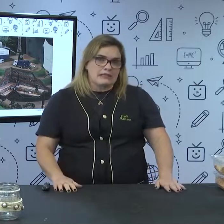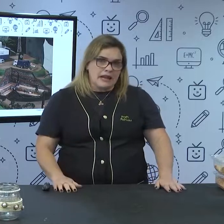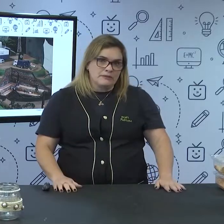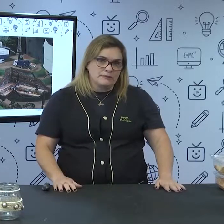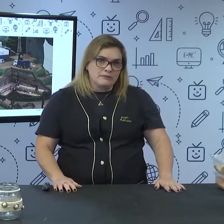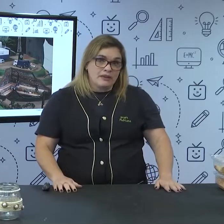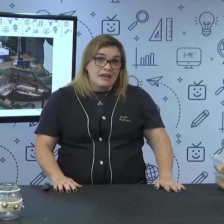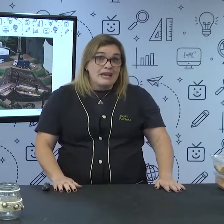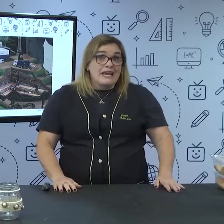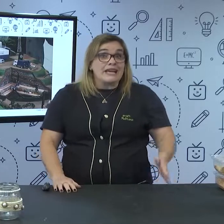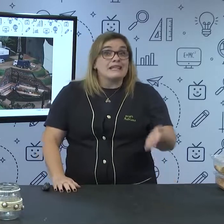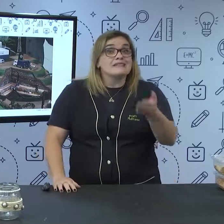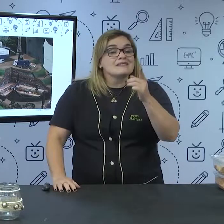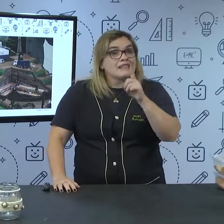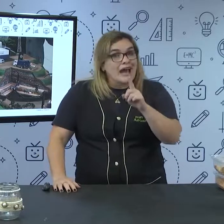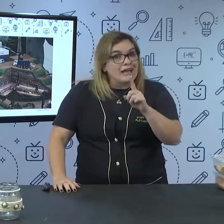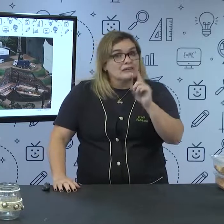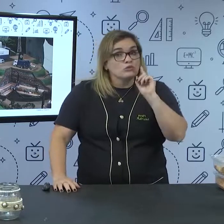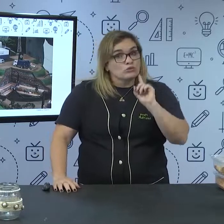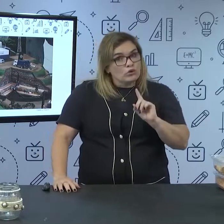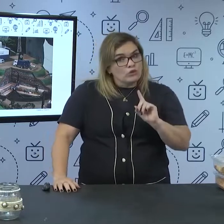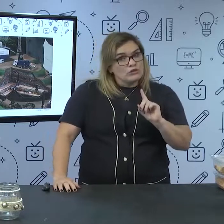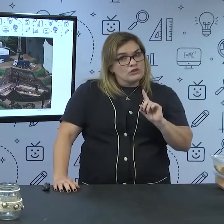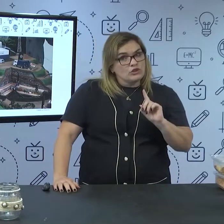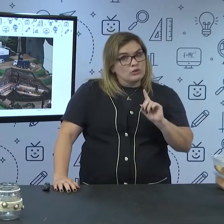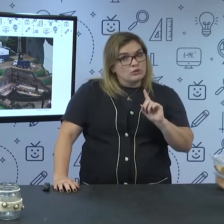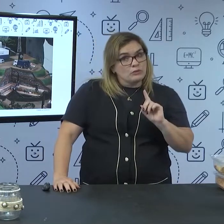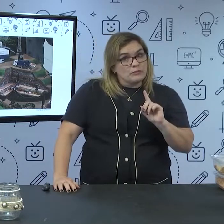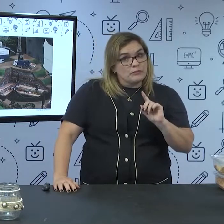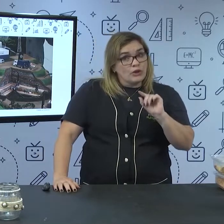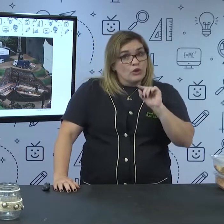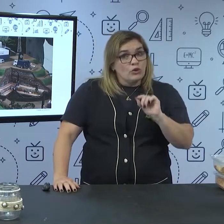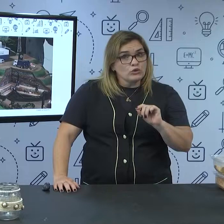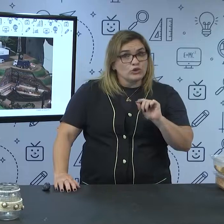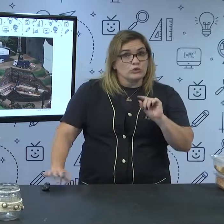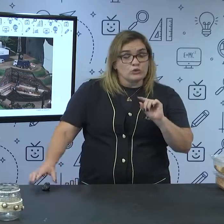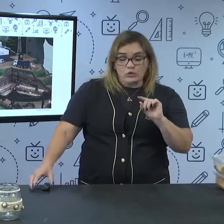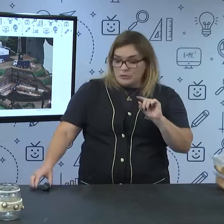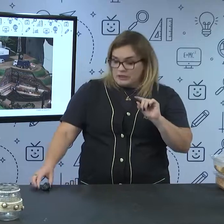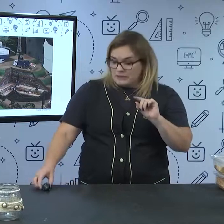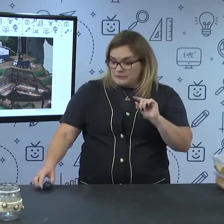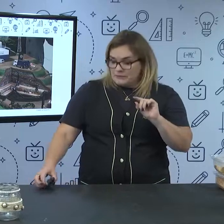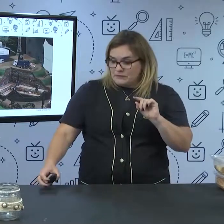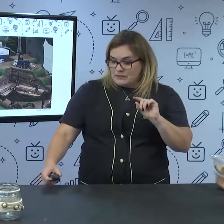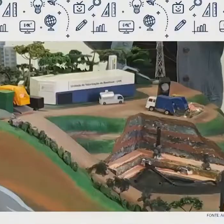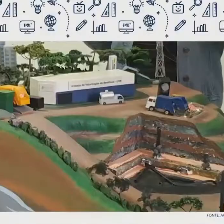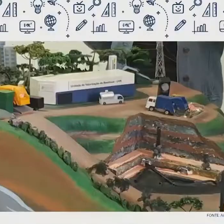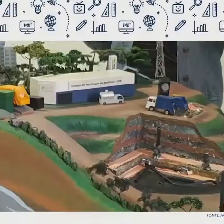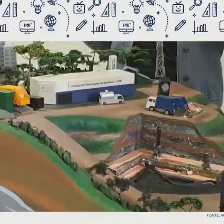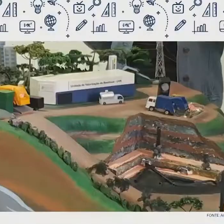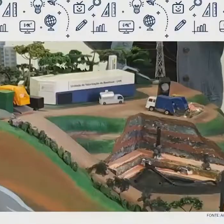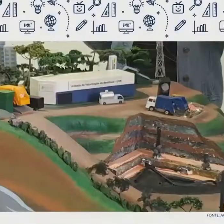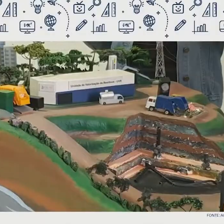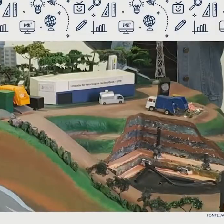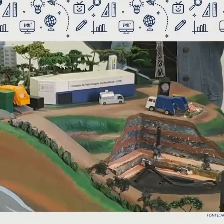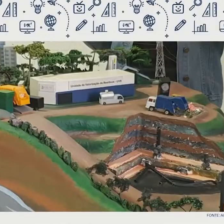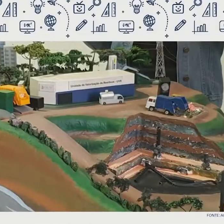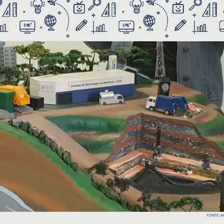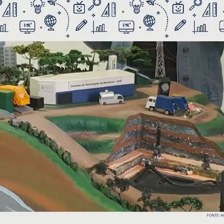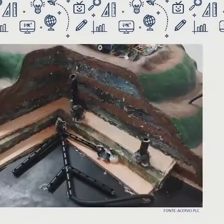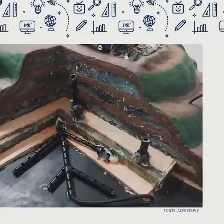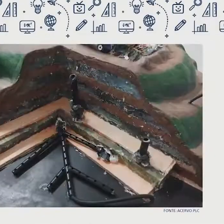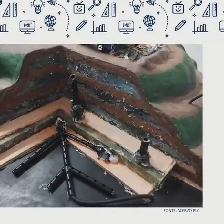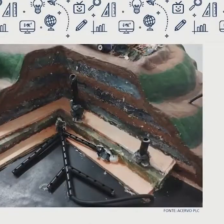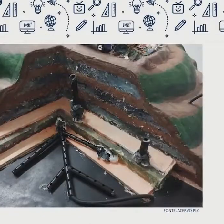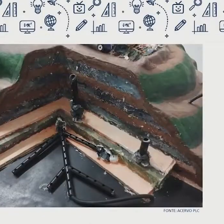aterro sanitário? Eles tratam todo esse churume. O churume, como é que eles pegam